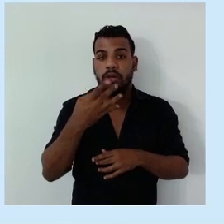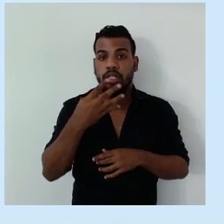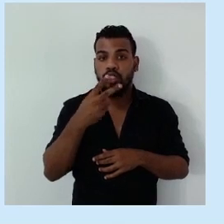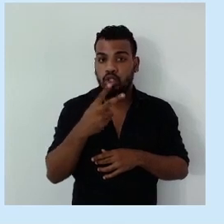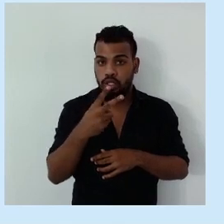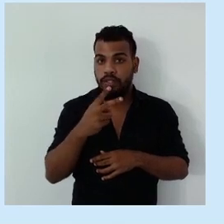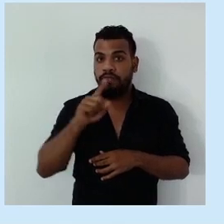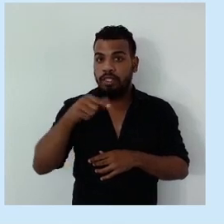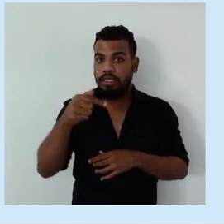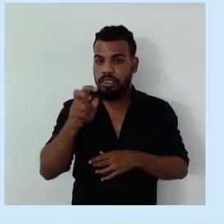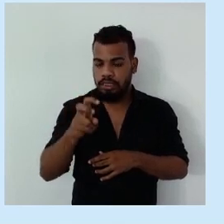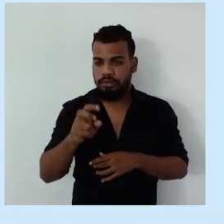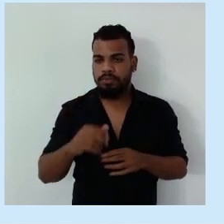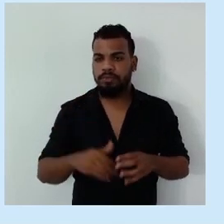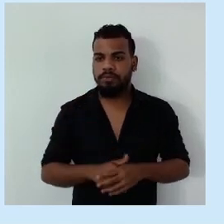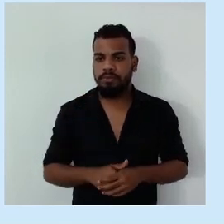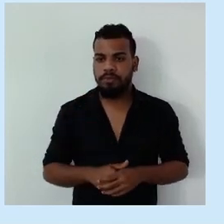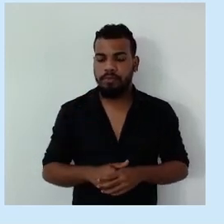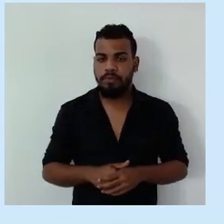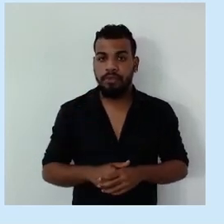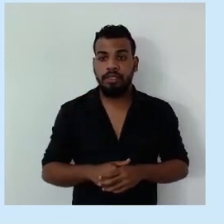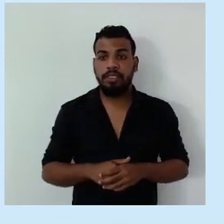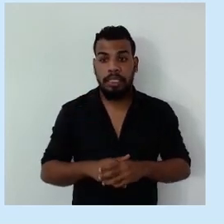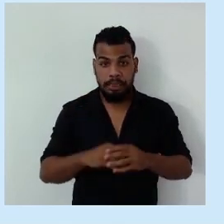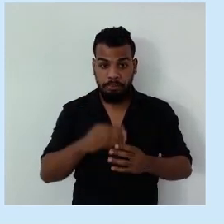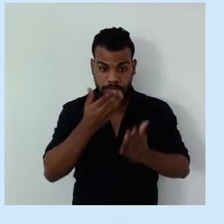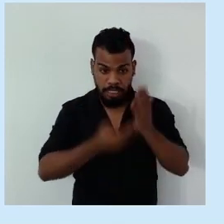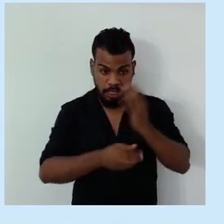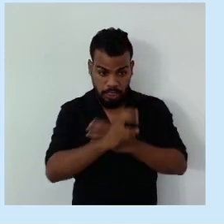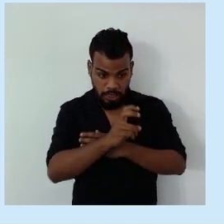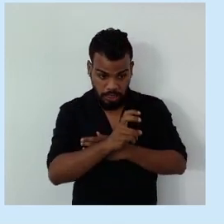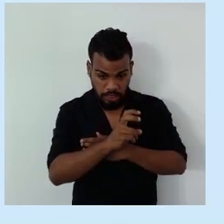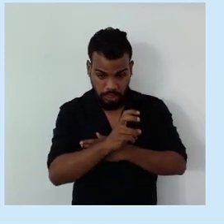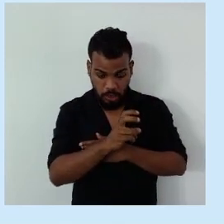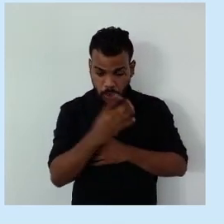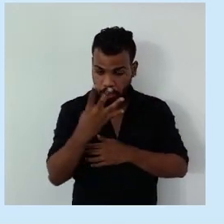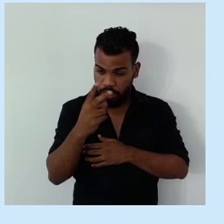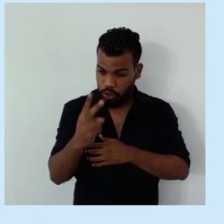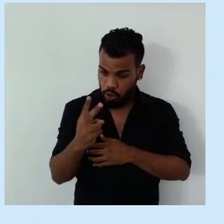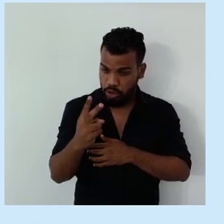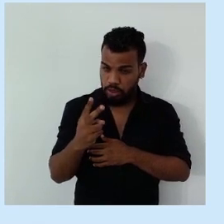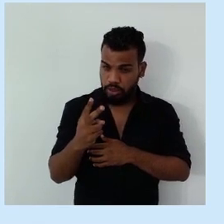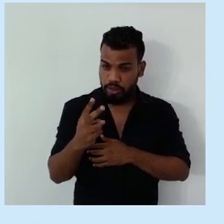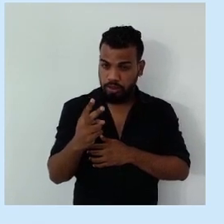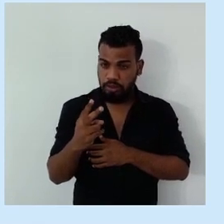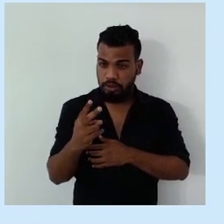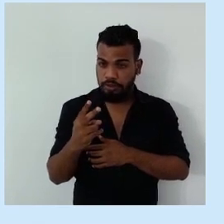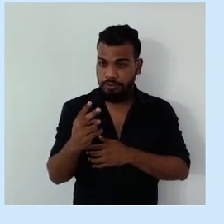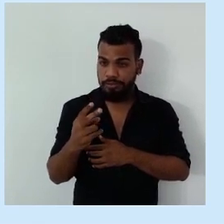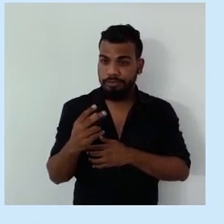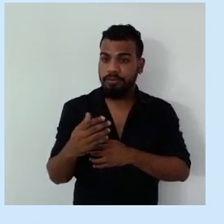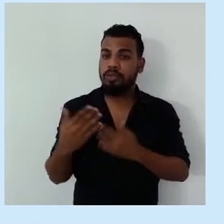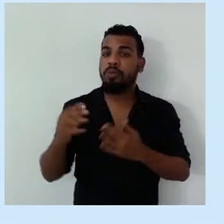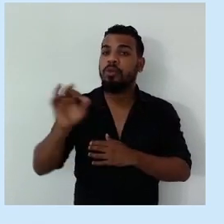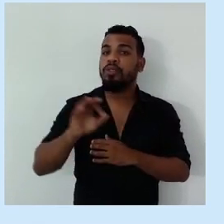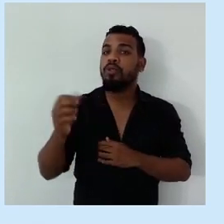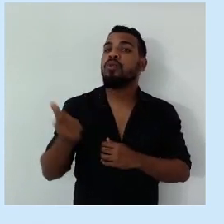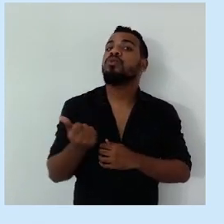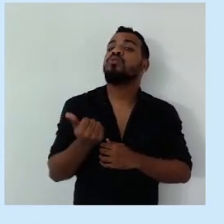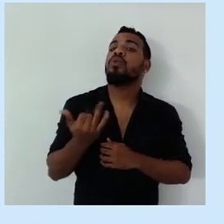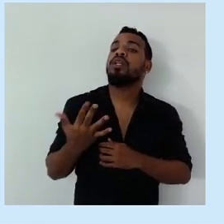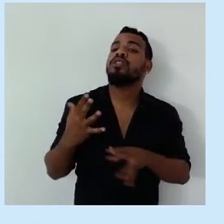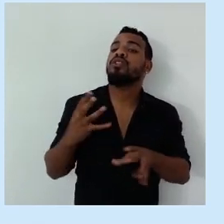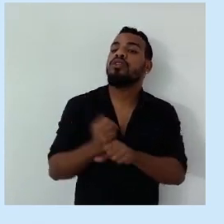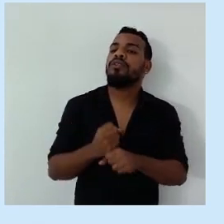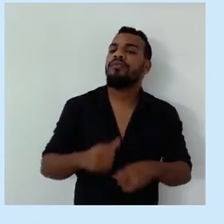42,75. Então, se perdeu 5, esse 42,75 equivale a quantos por cento do volume